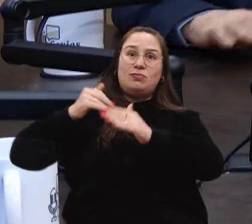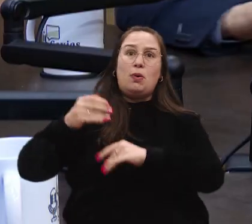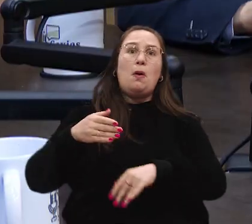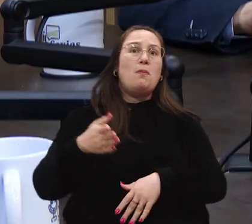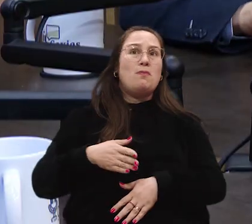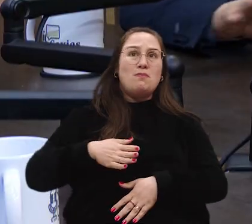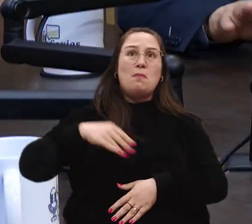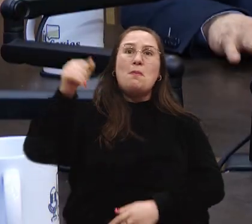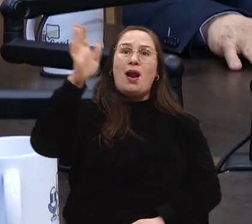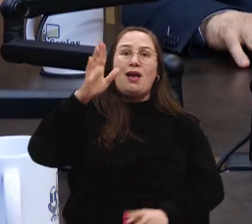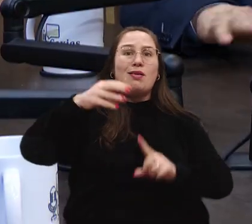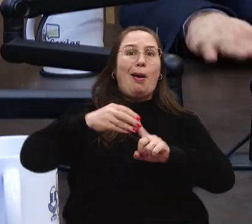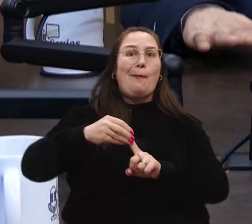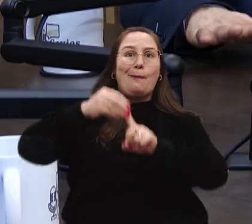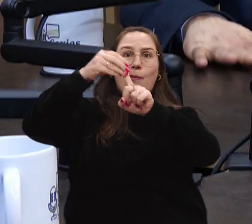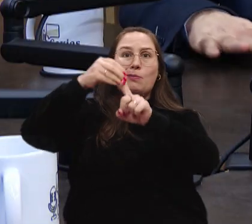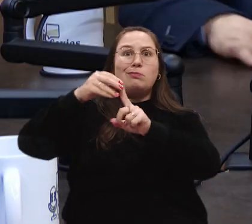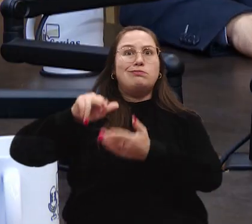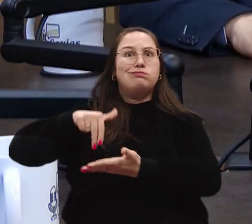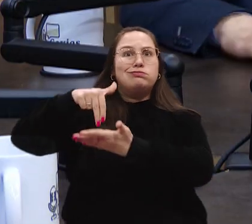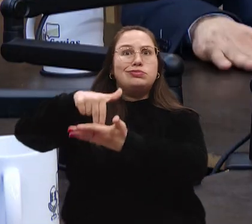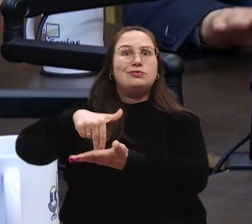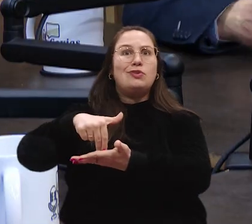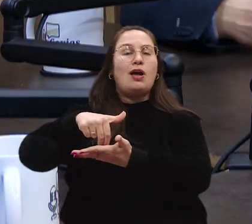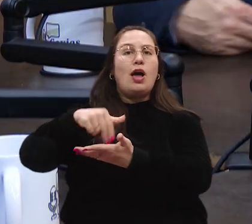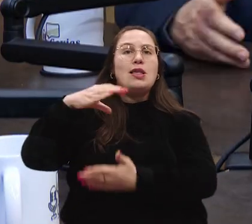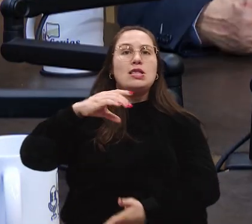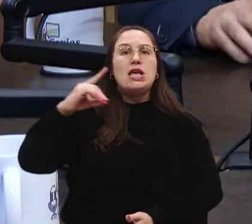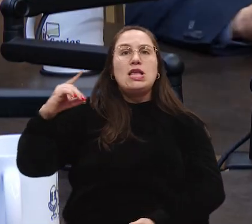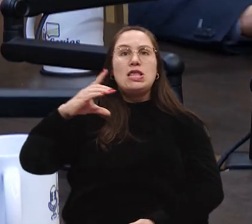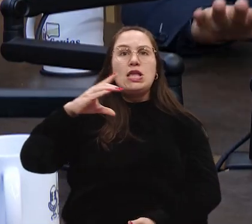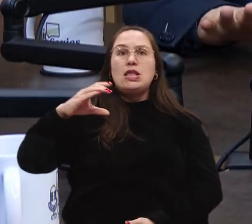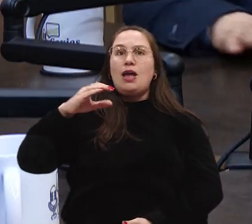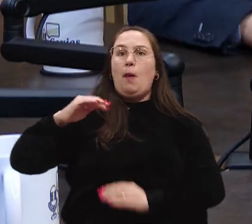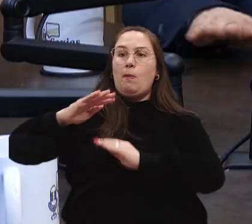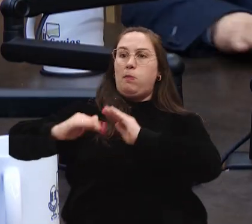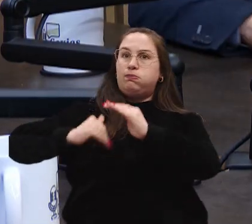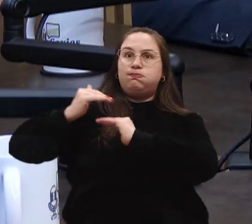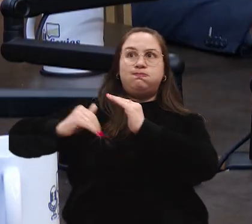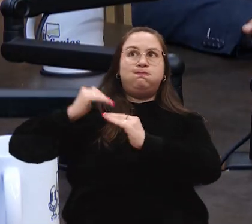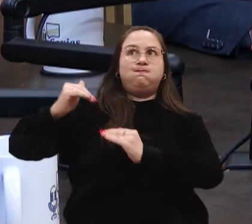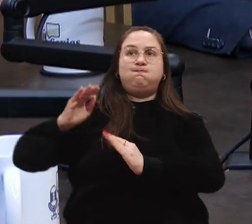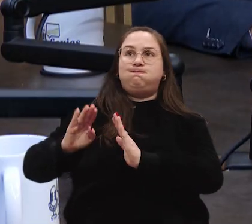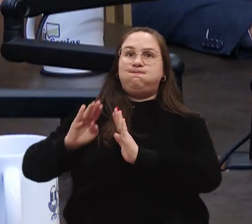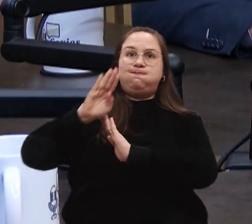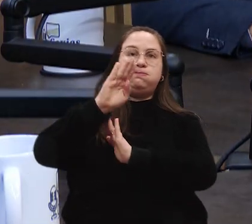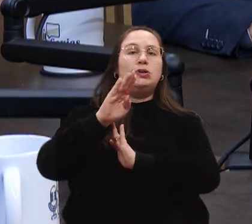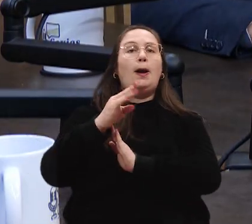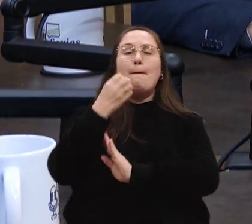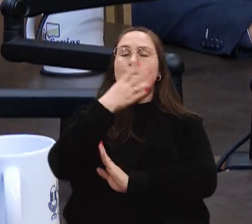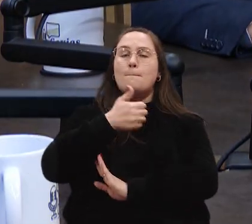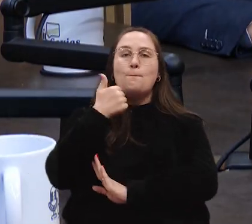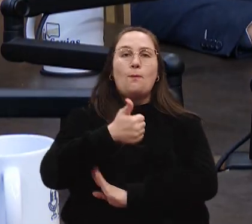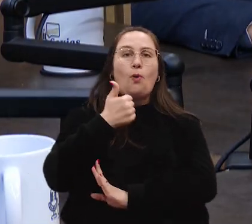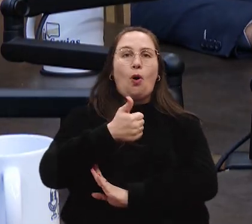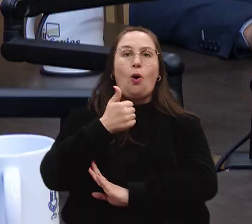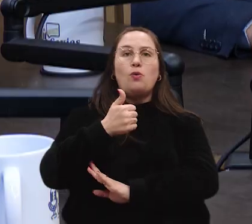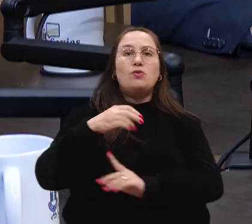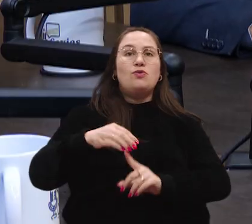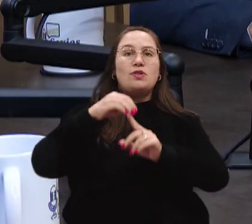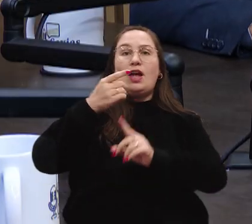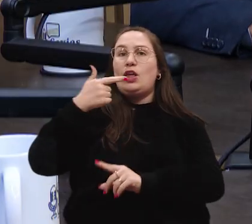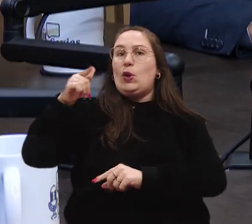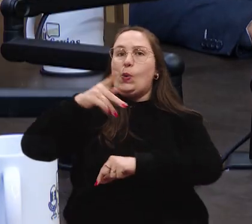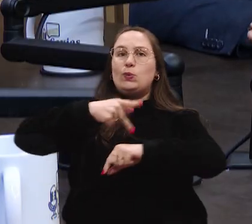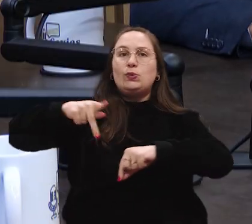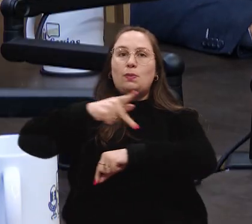parte o Brasil é destaque. Eles destacam com o CDC como algo a nível mundo, algo muito bom, que fica se destaque nos